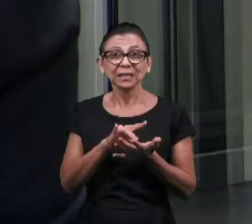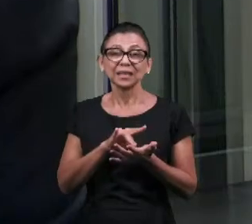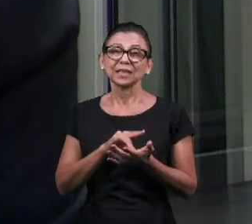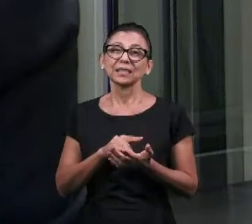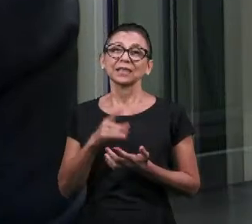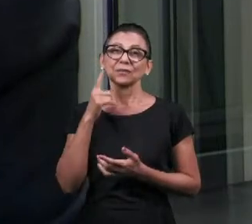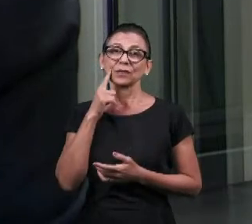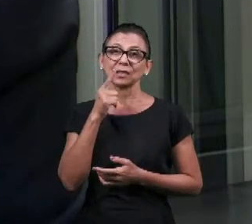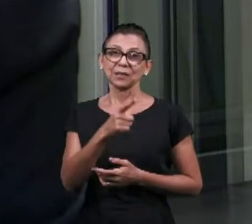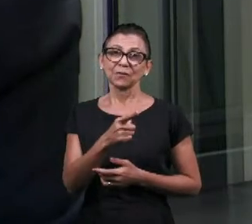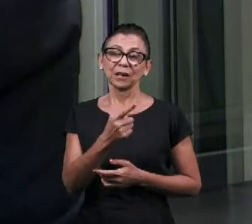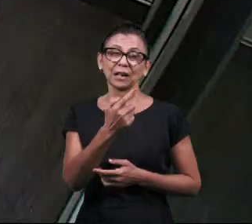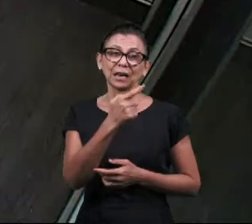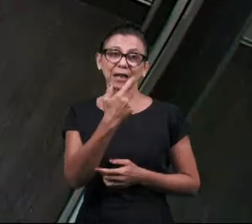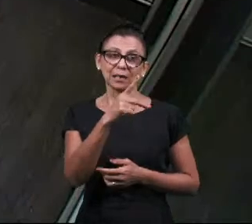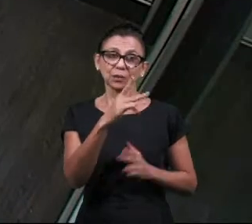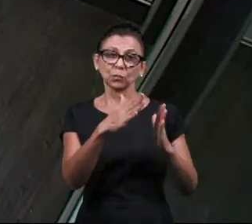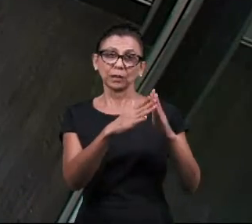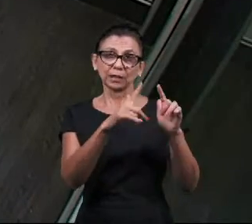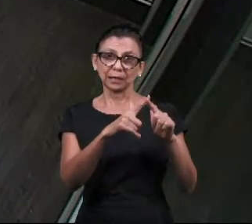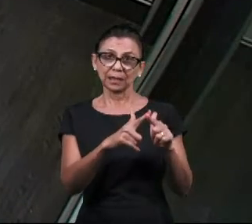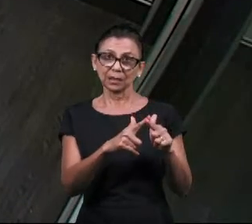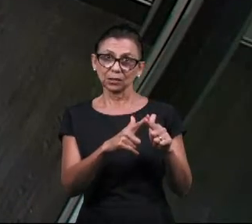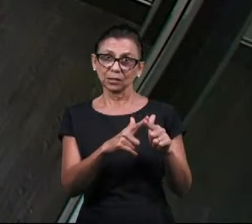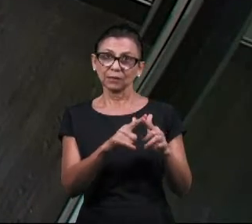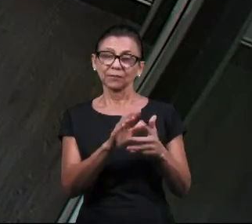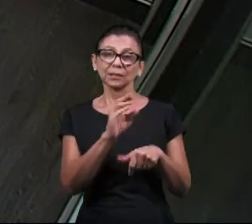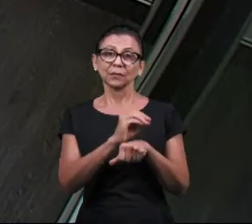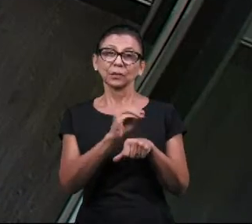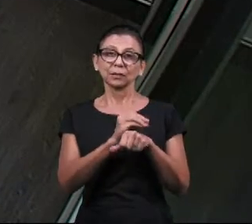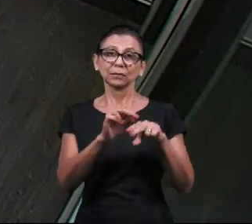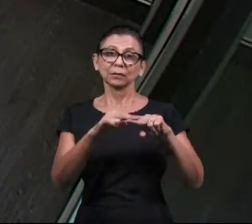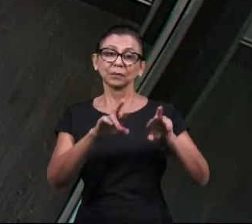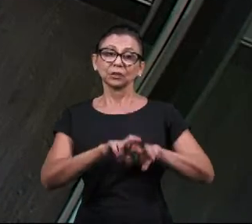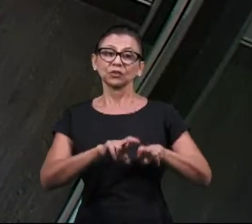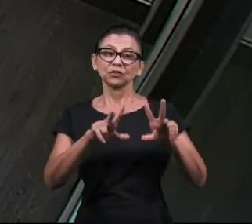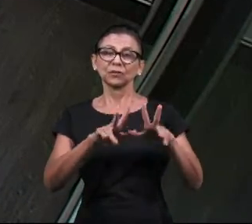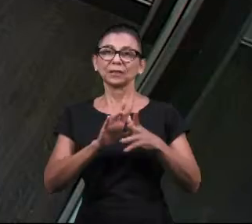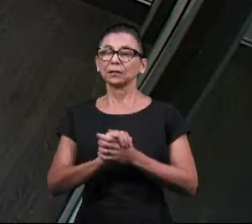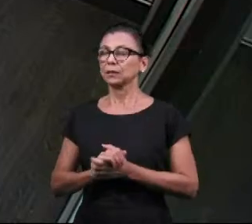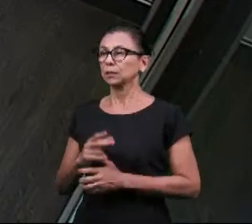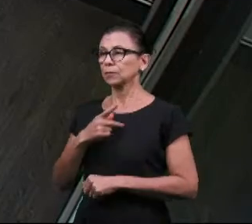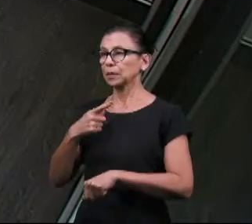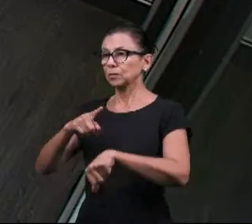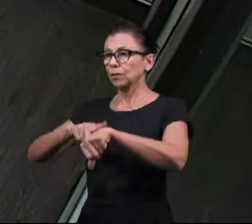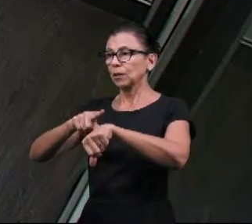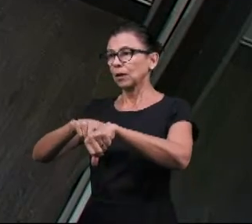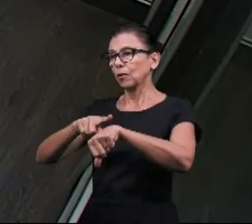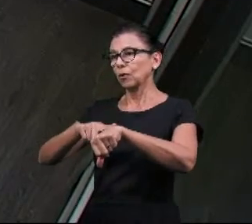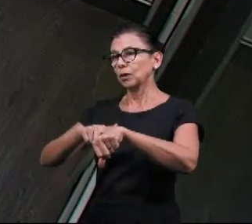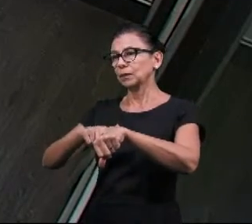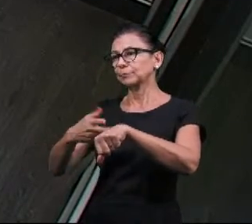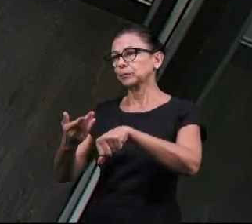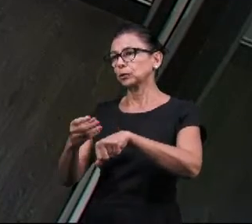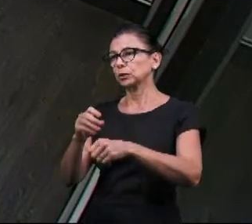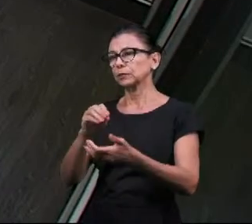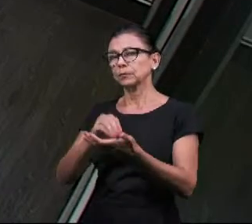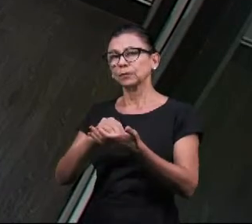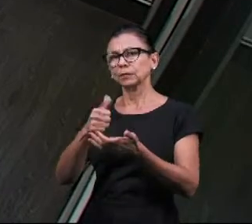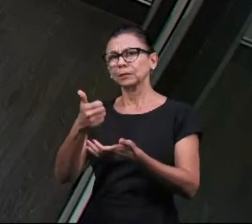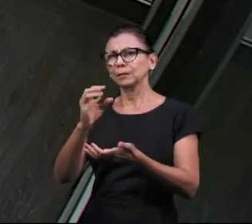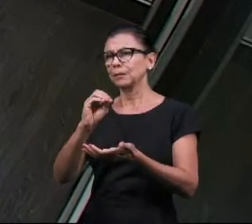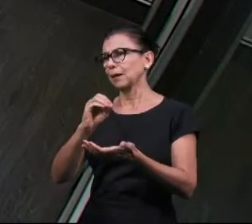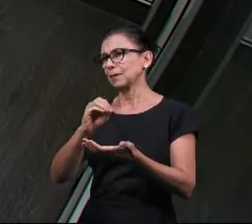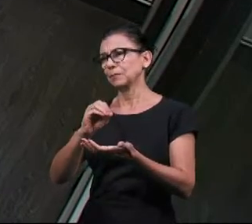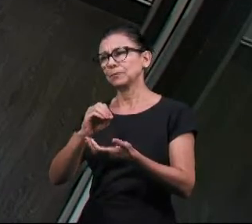forma diferente. Glória a Jesus. Pastor, a hora passa rápido, né? Faltando Isso. agora 10 minutos para as 8 horas da noite. Daqui a pouco nós teremos o nosso